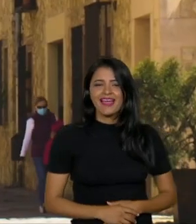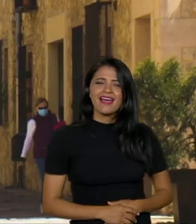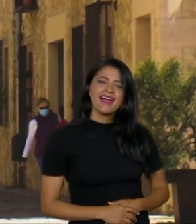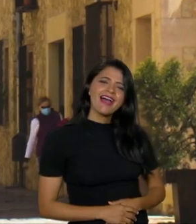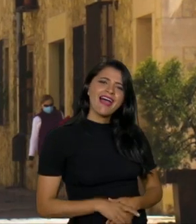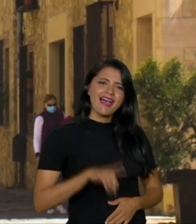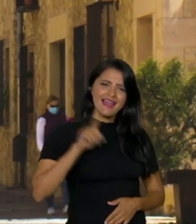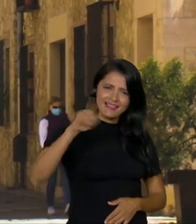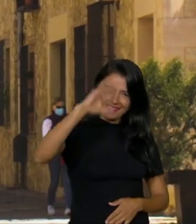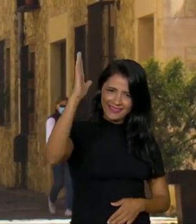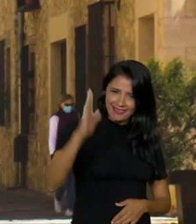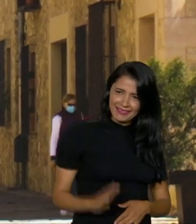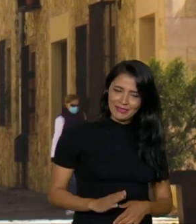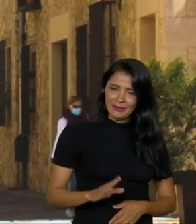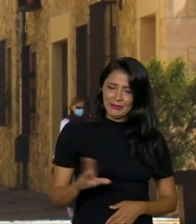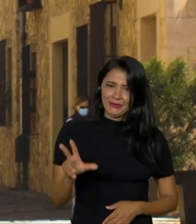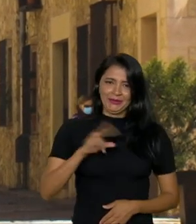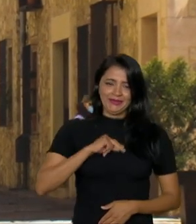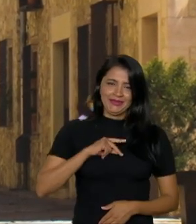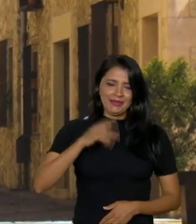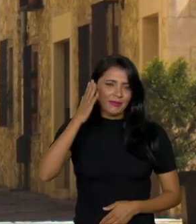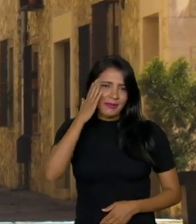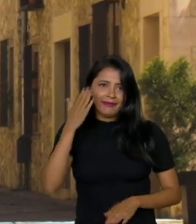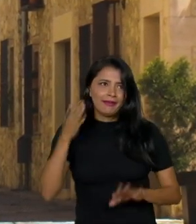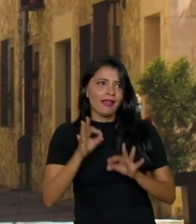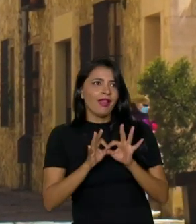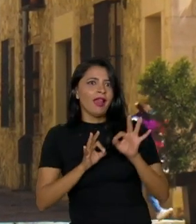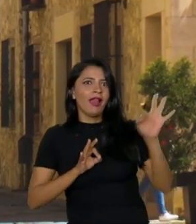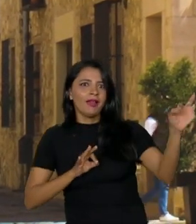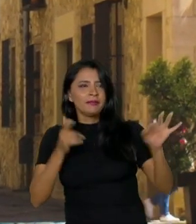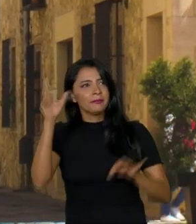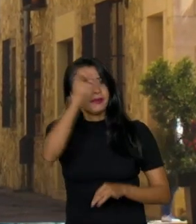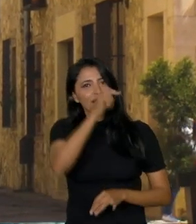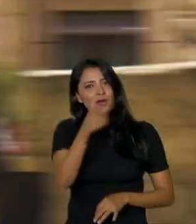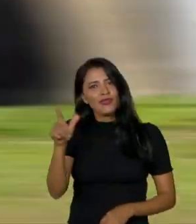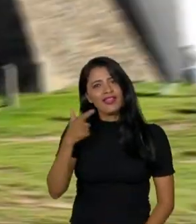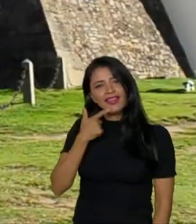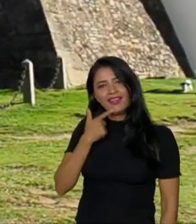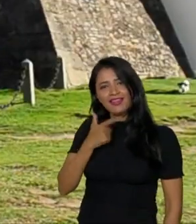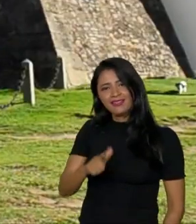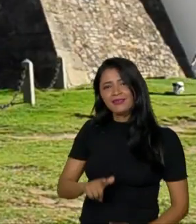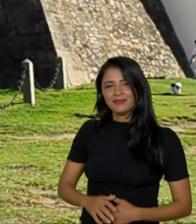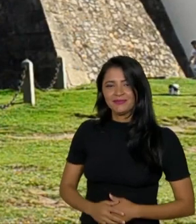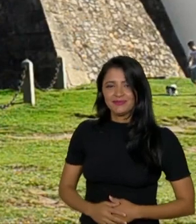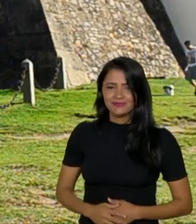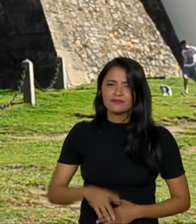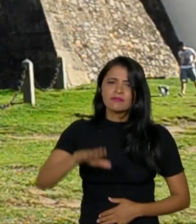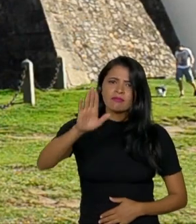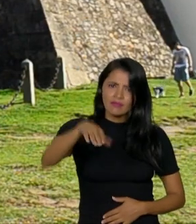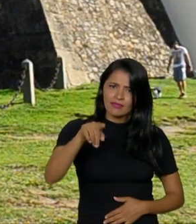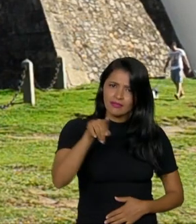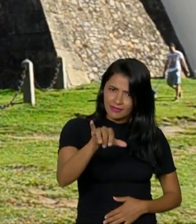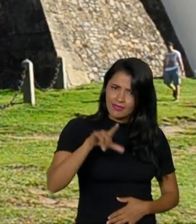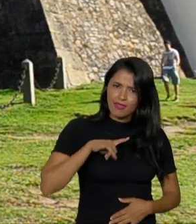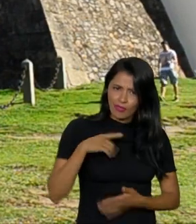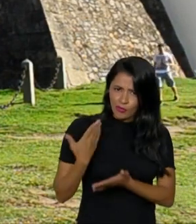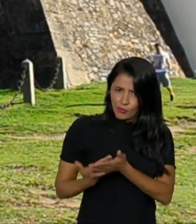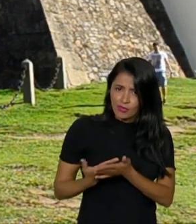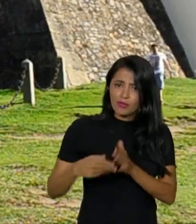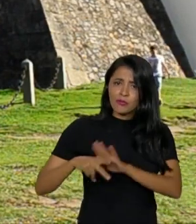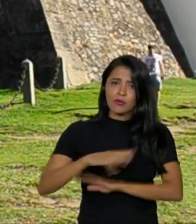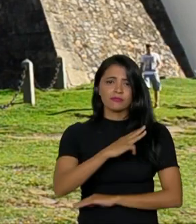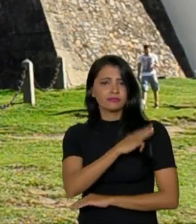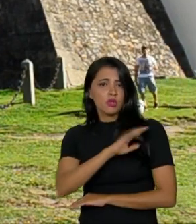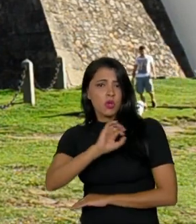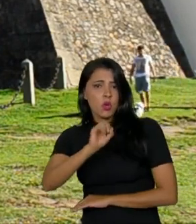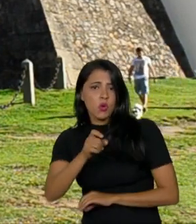Ah, lá no Brasil, vixe! Se eu soubesse, não vinha tão longe para aprender outra língua. Ei, se você é estudante do ensino